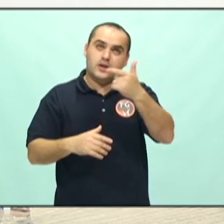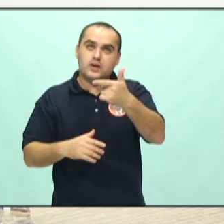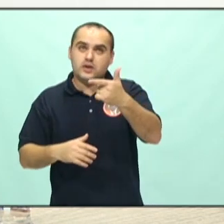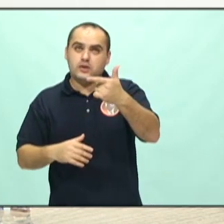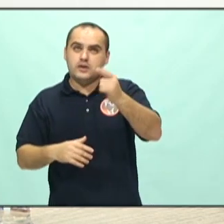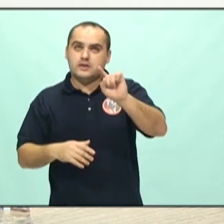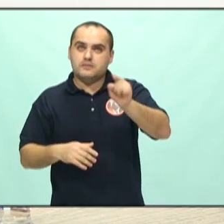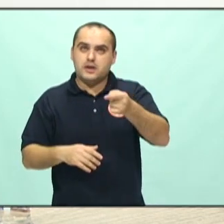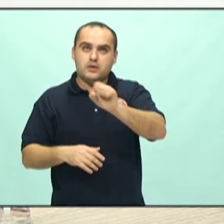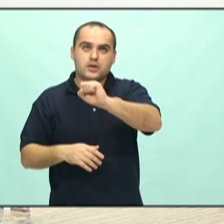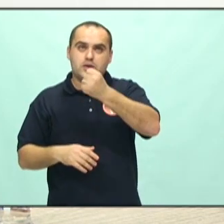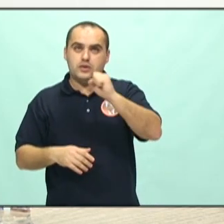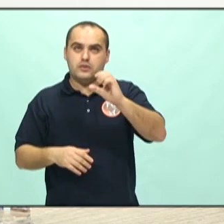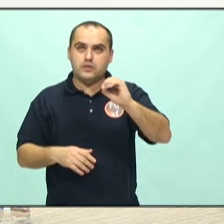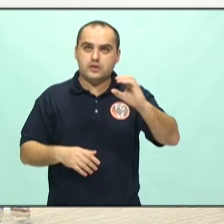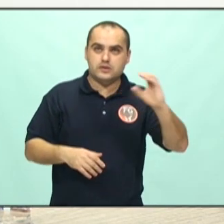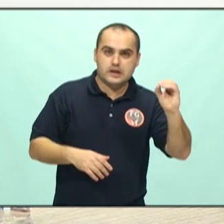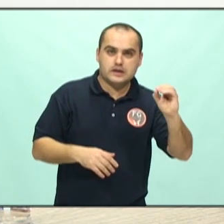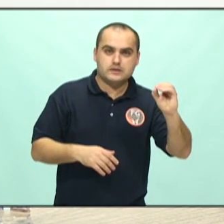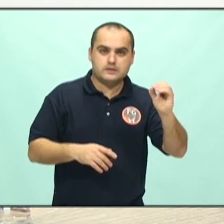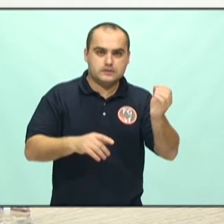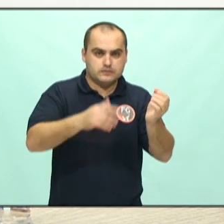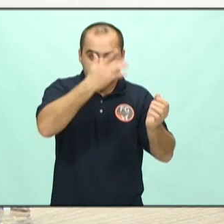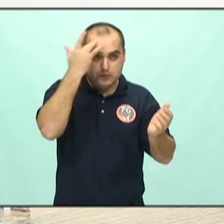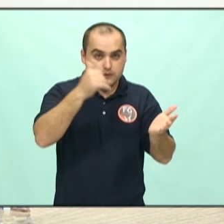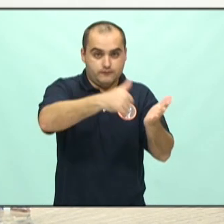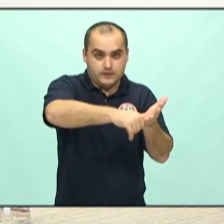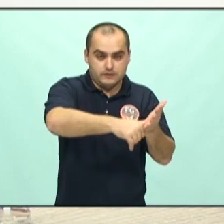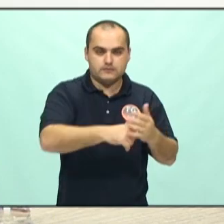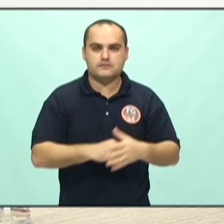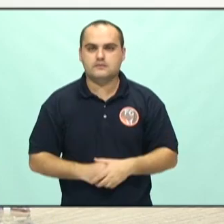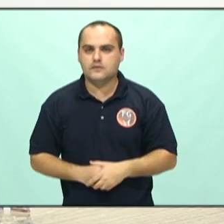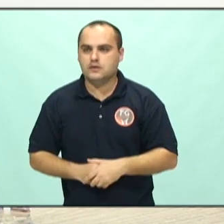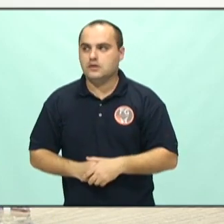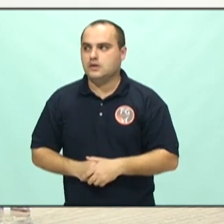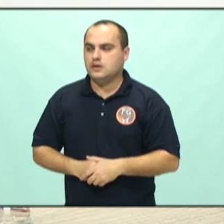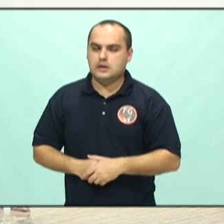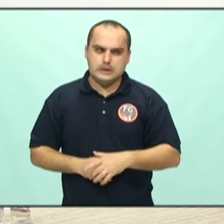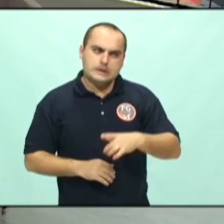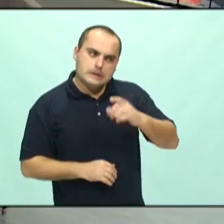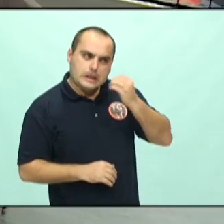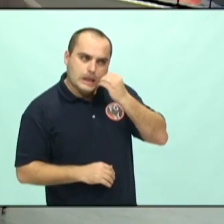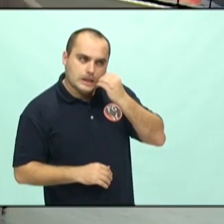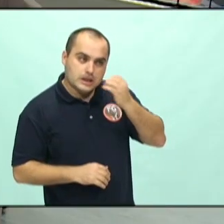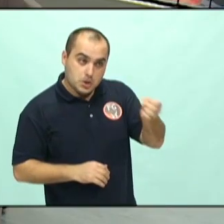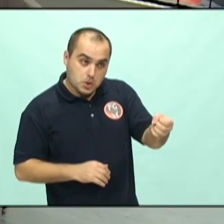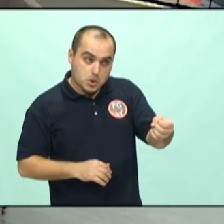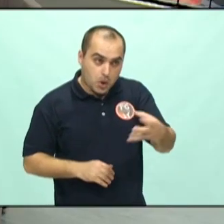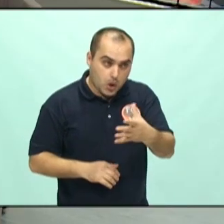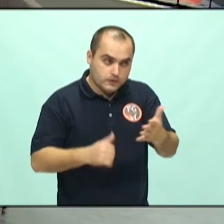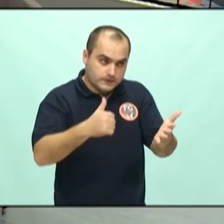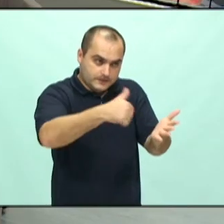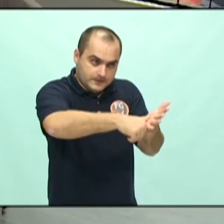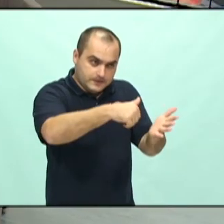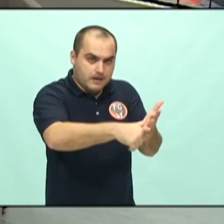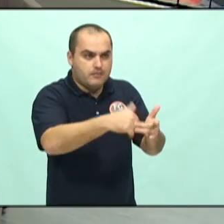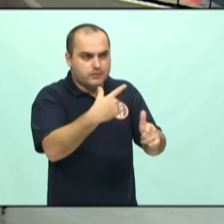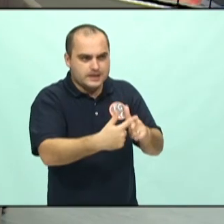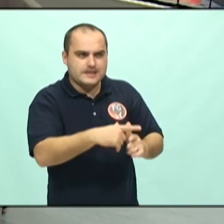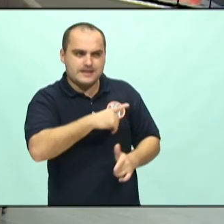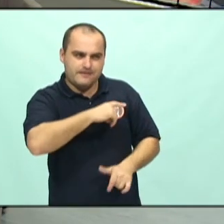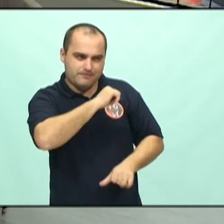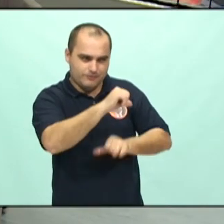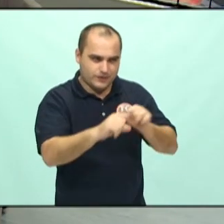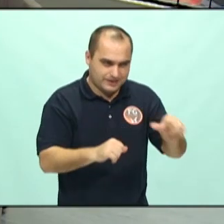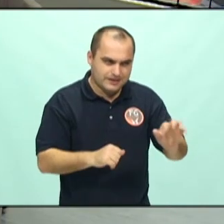2.800 filiados. É que há ainda uma busca, uma campanha para atrair novos filiados, porque houveram essas mudanças